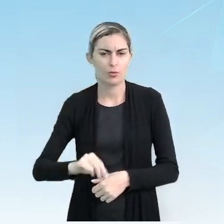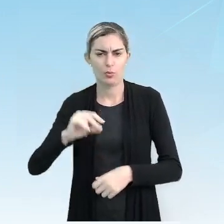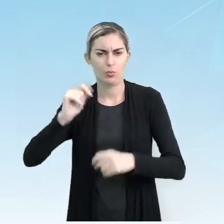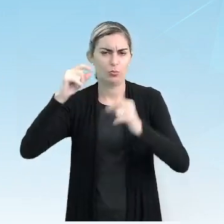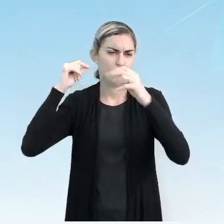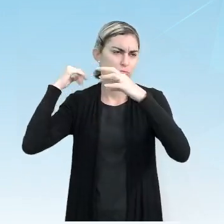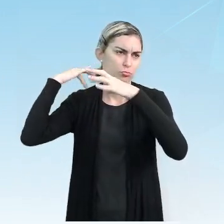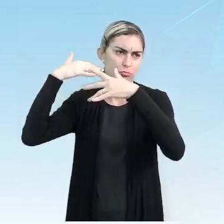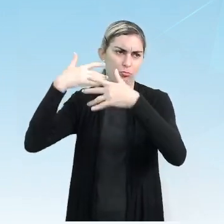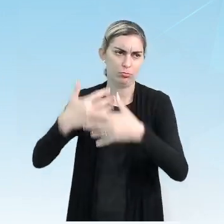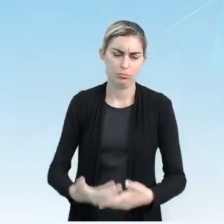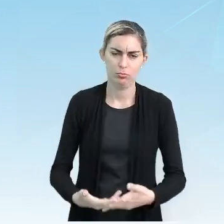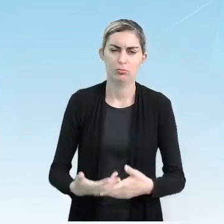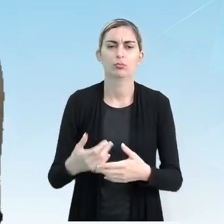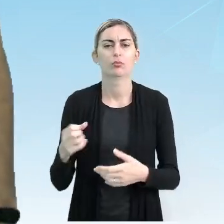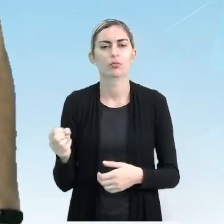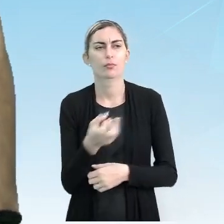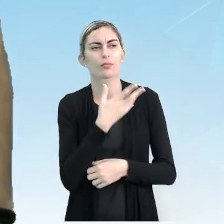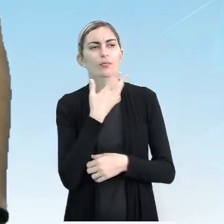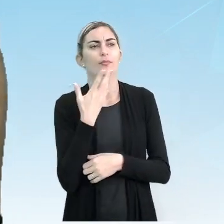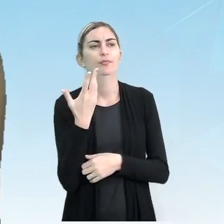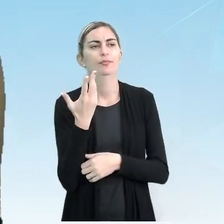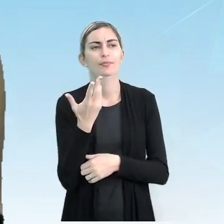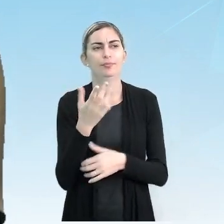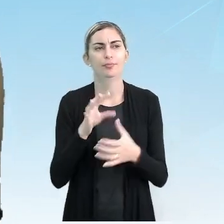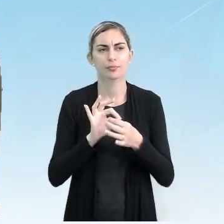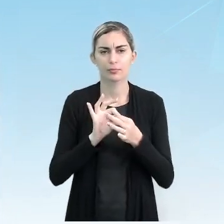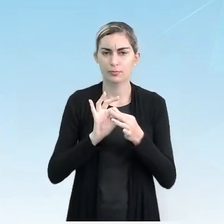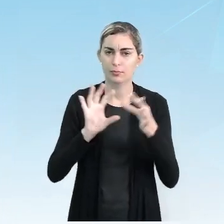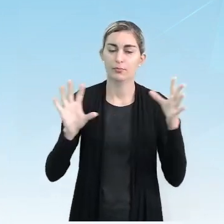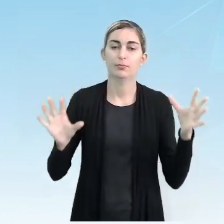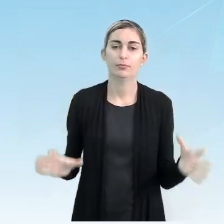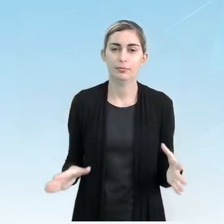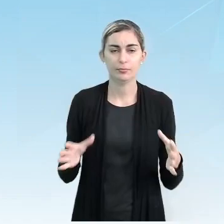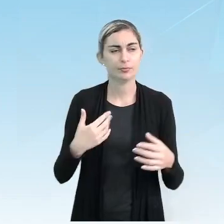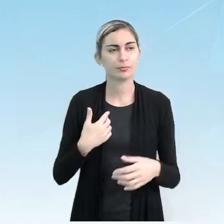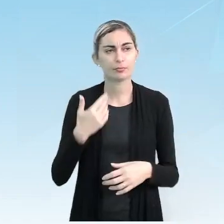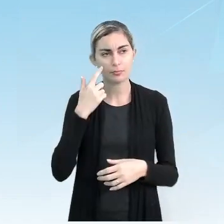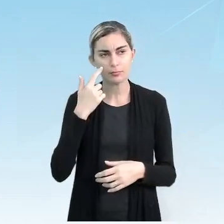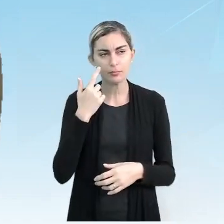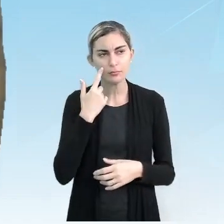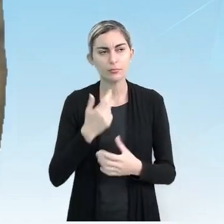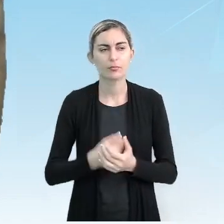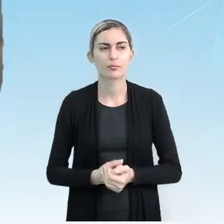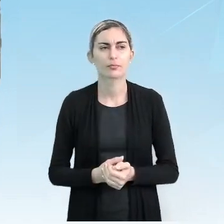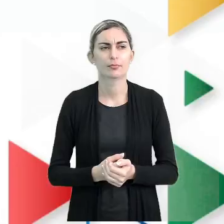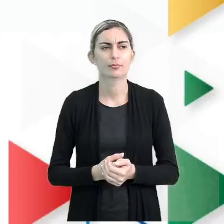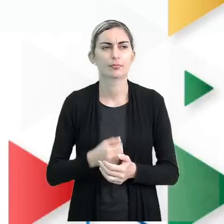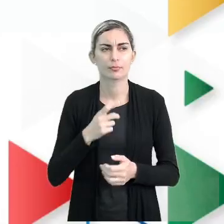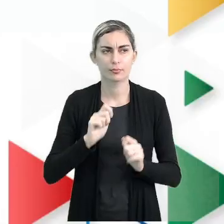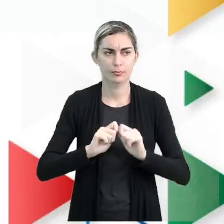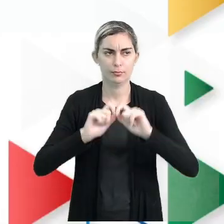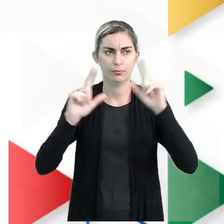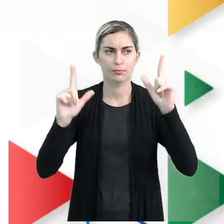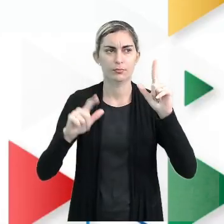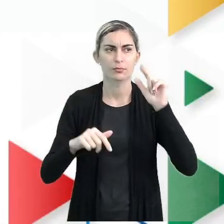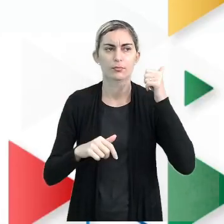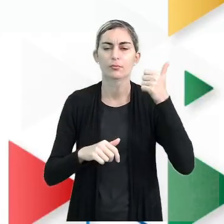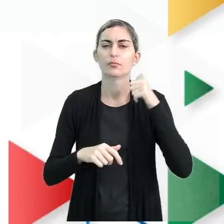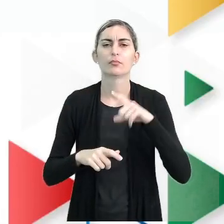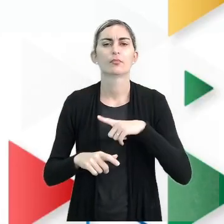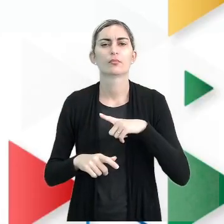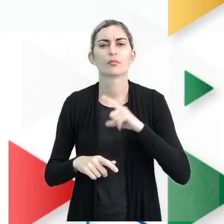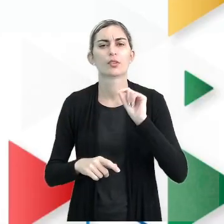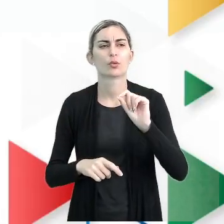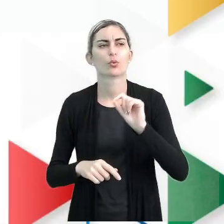não é tão novo, não é, professor? Exatamente, é. E a questão da liberdade. E vamos lá, Isso. professor, na tela, o que é que nós temos? O que